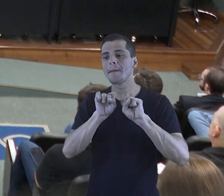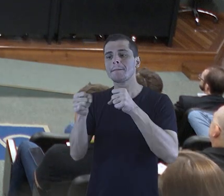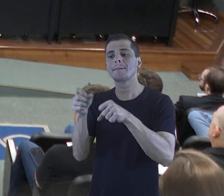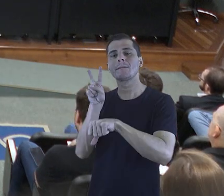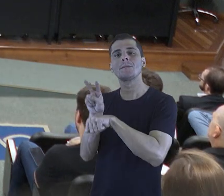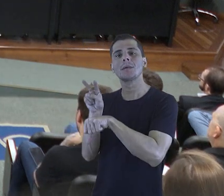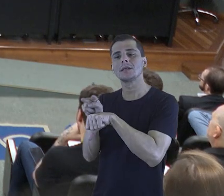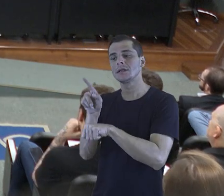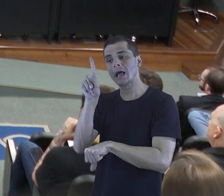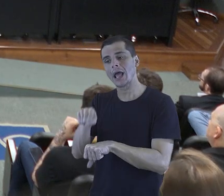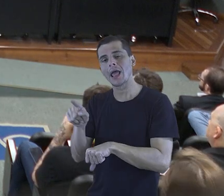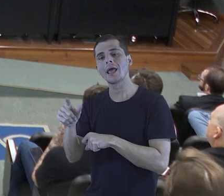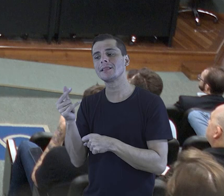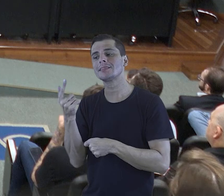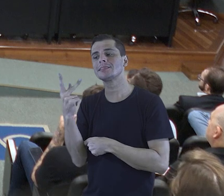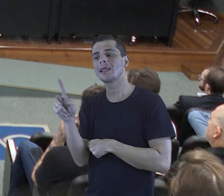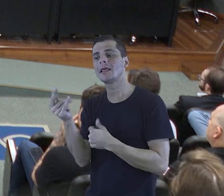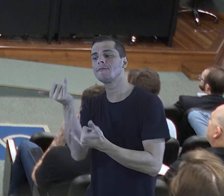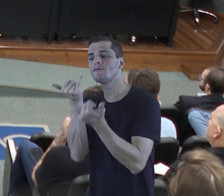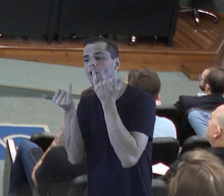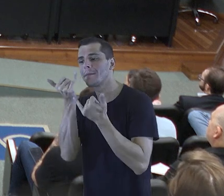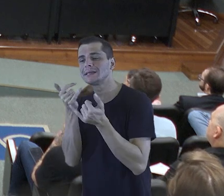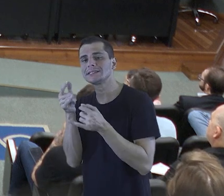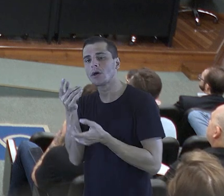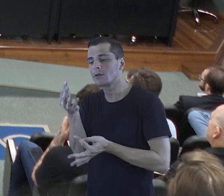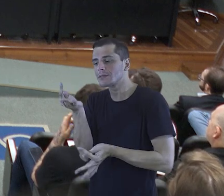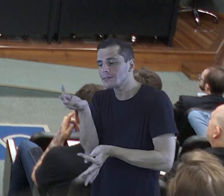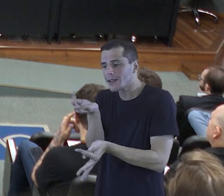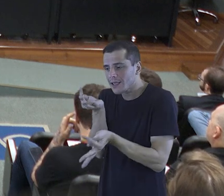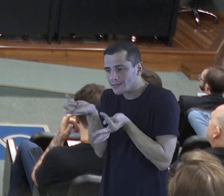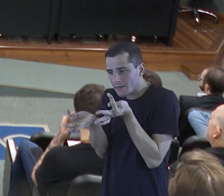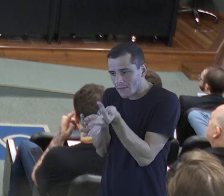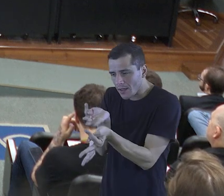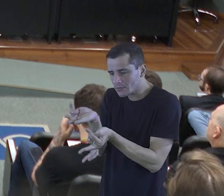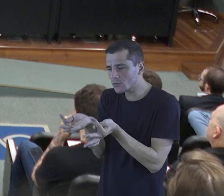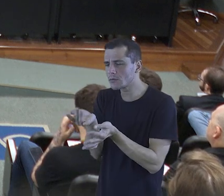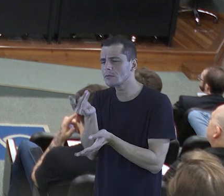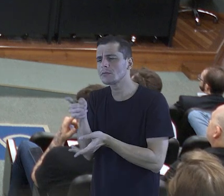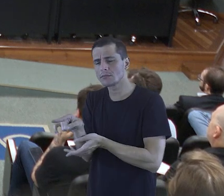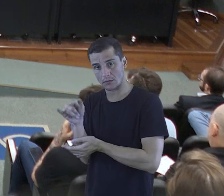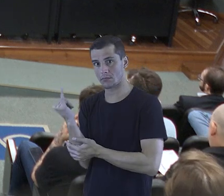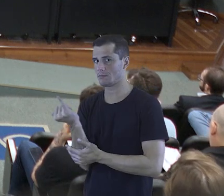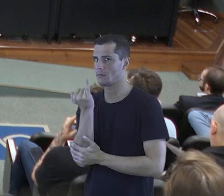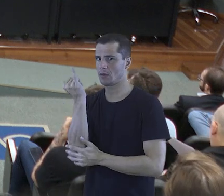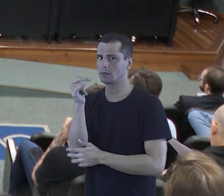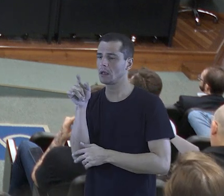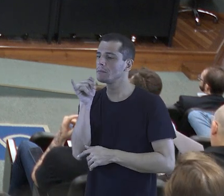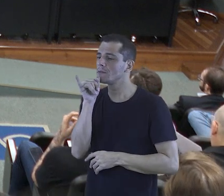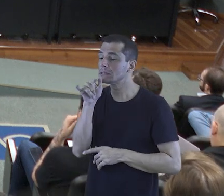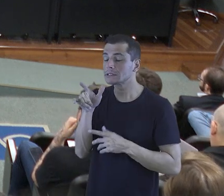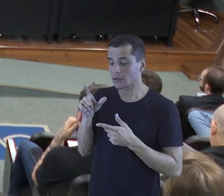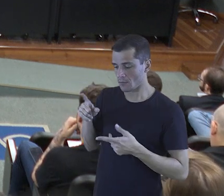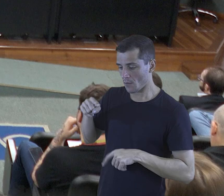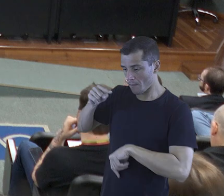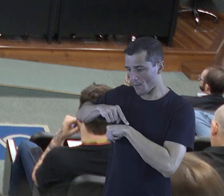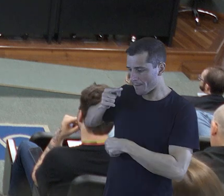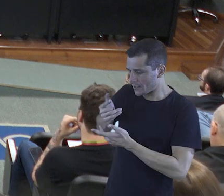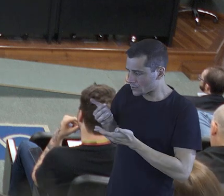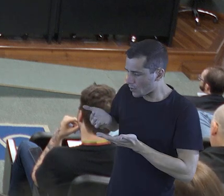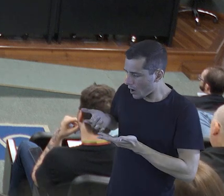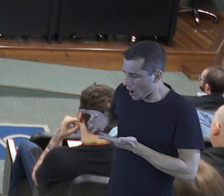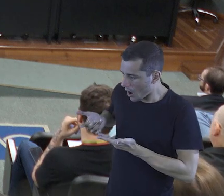E a LGPD protege tudo isso. O que a LGPD protege? A LGPD protege o tratamento do dado.